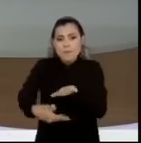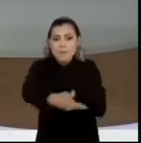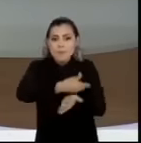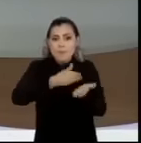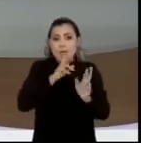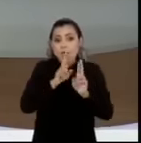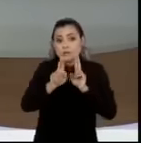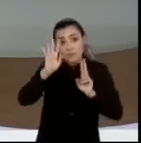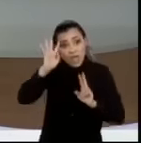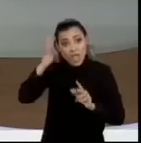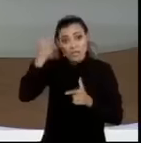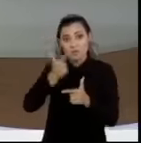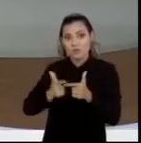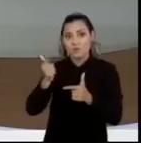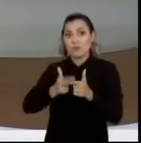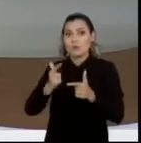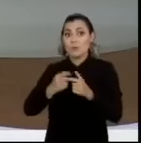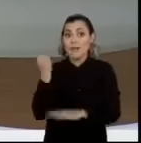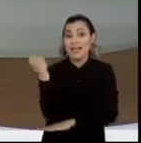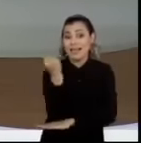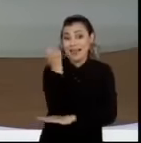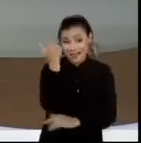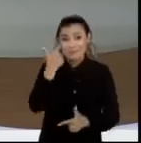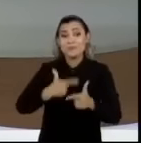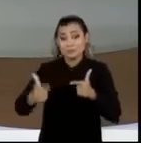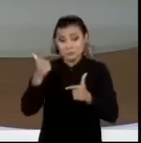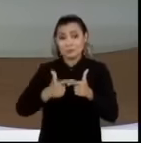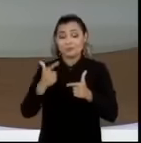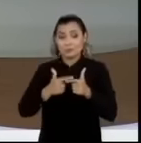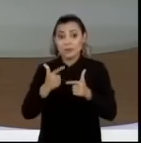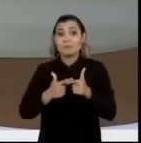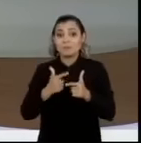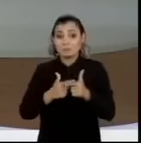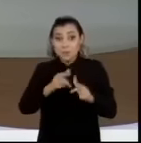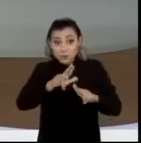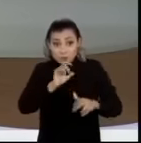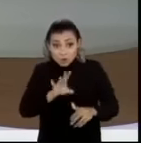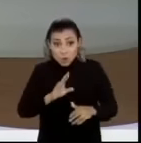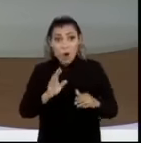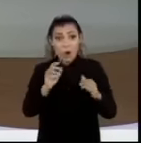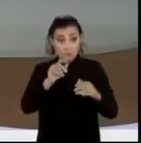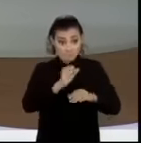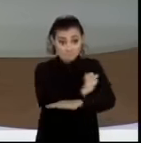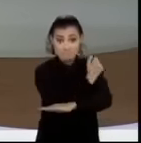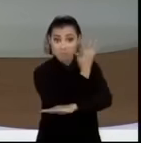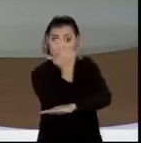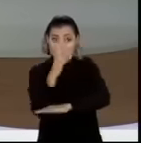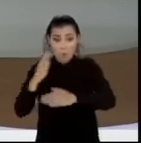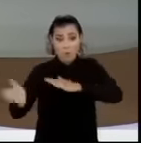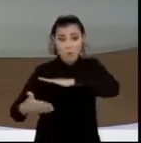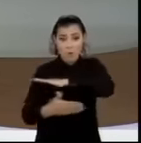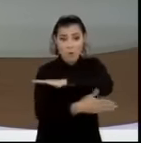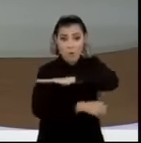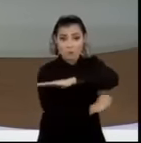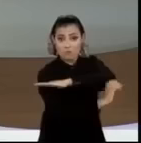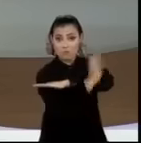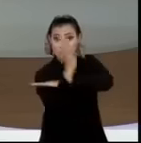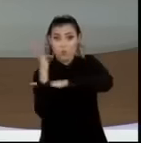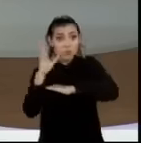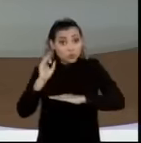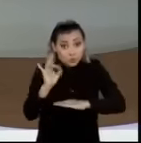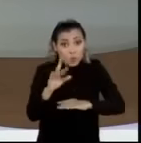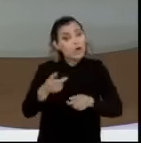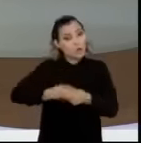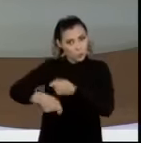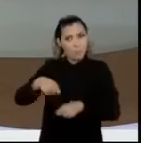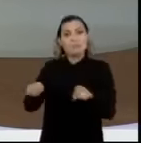respostas e soluções a um grave problema que ameaça não só a nossa biodiversidade, mas também a nossa